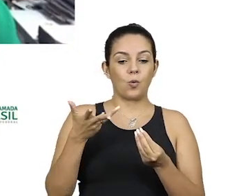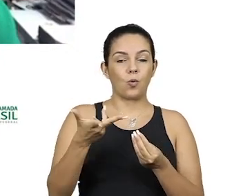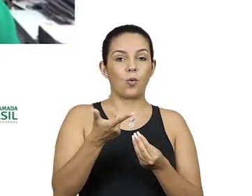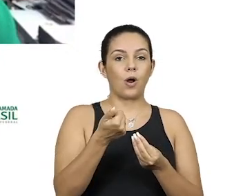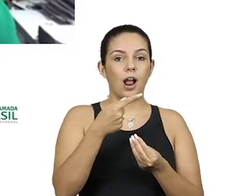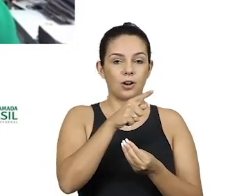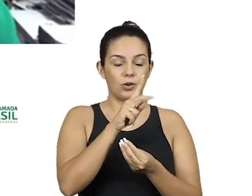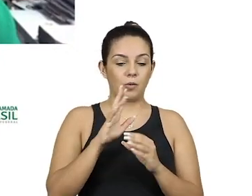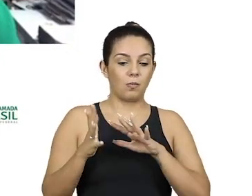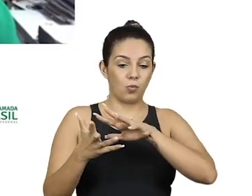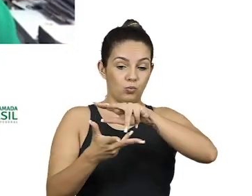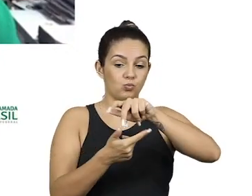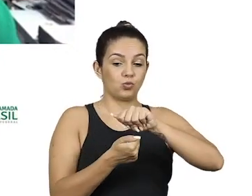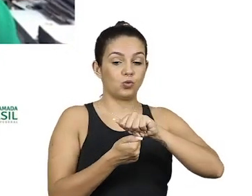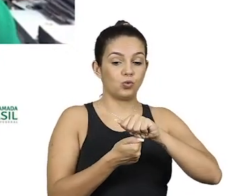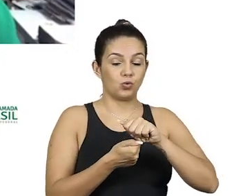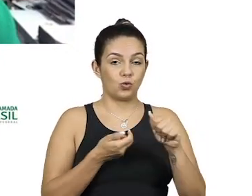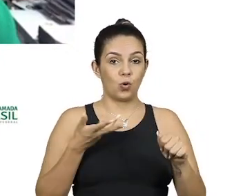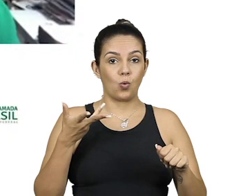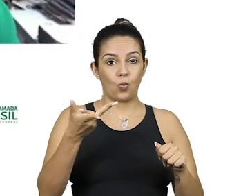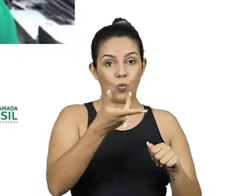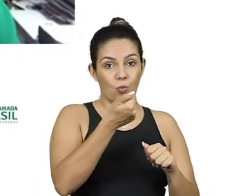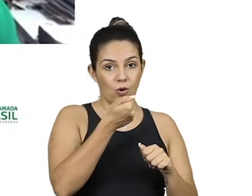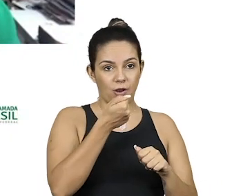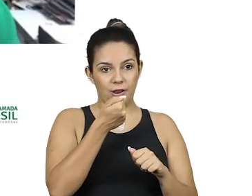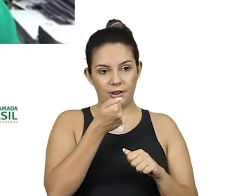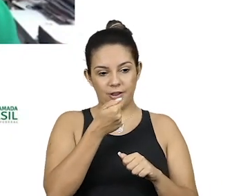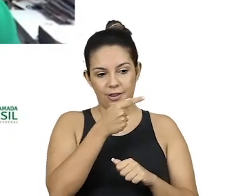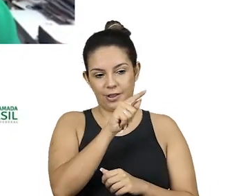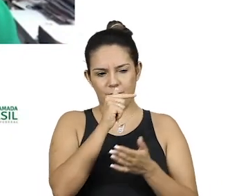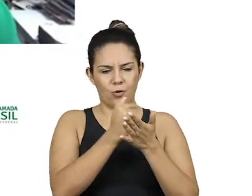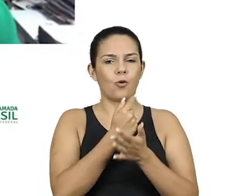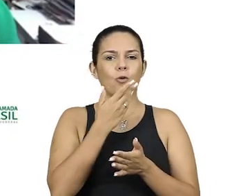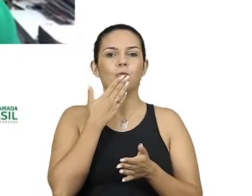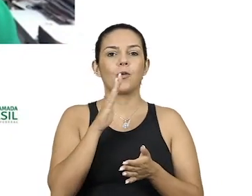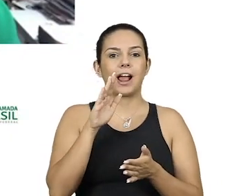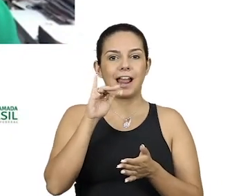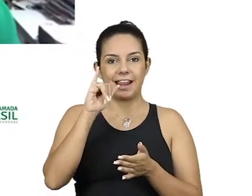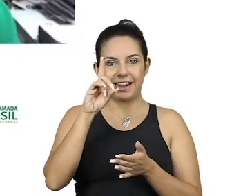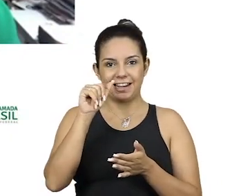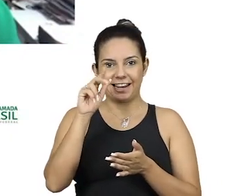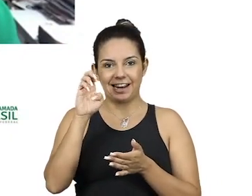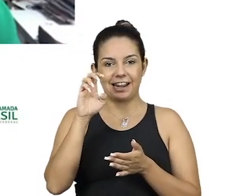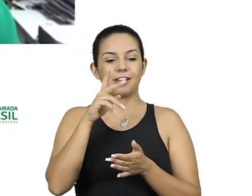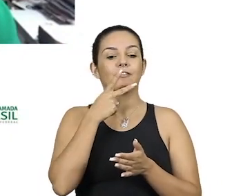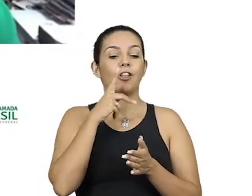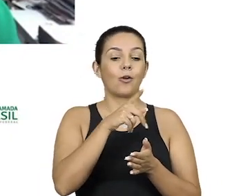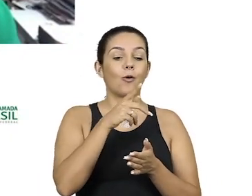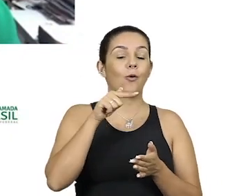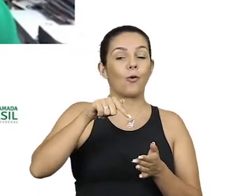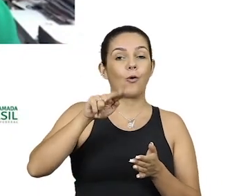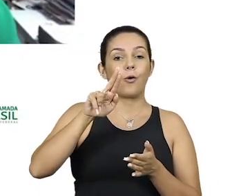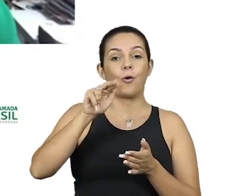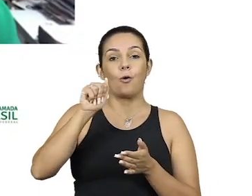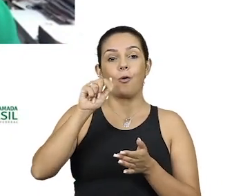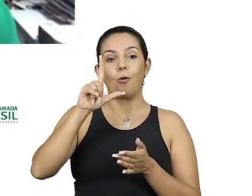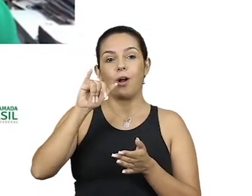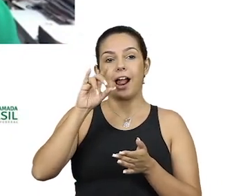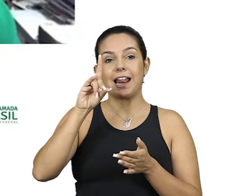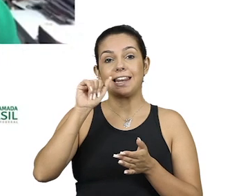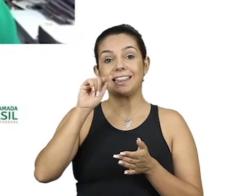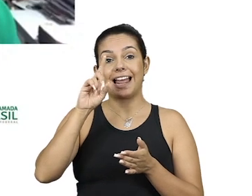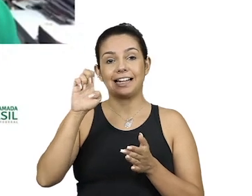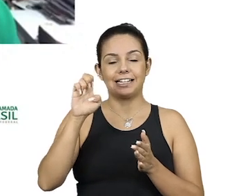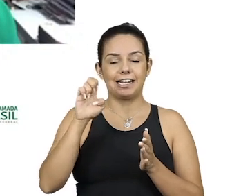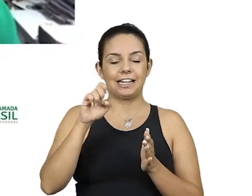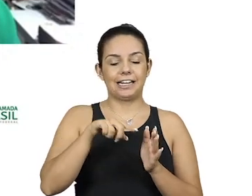universo? Qual a idade? Qualidade de texto, qualidade de conteúdo.